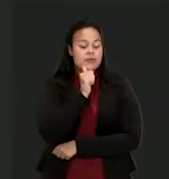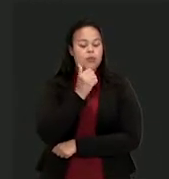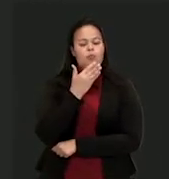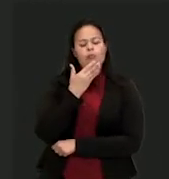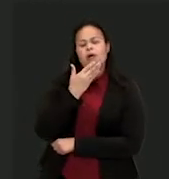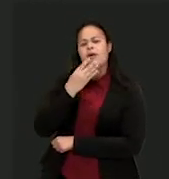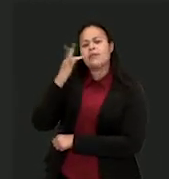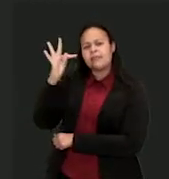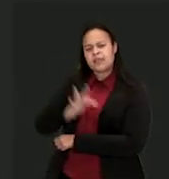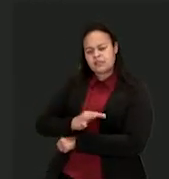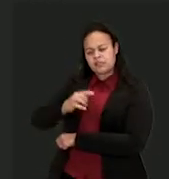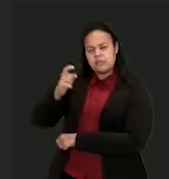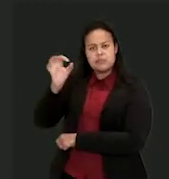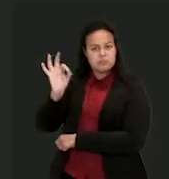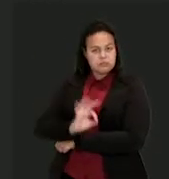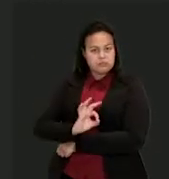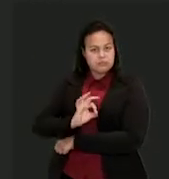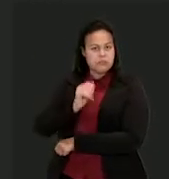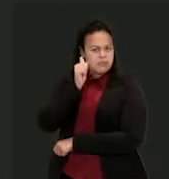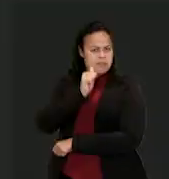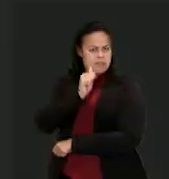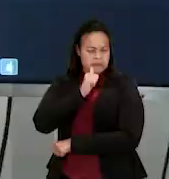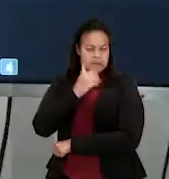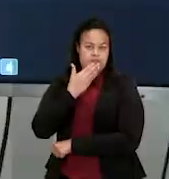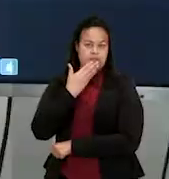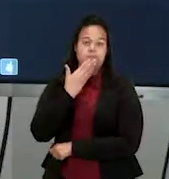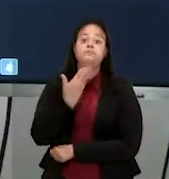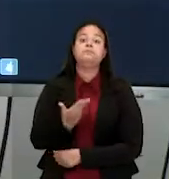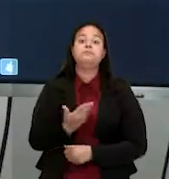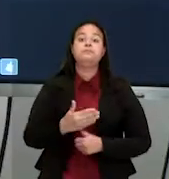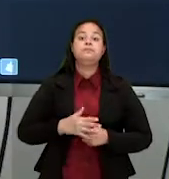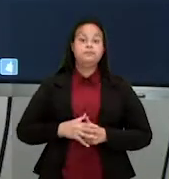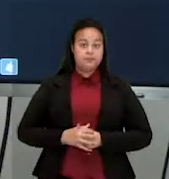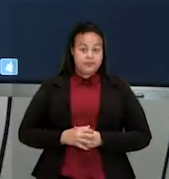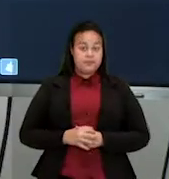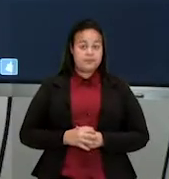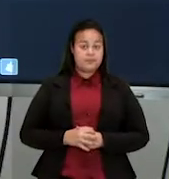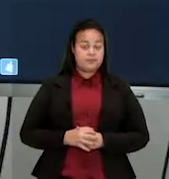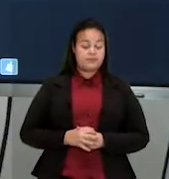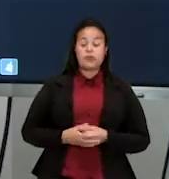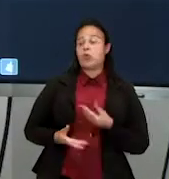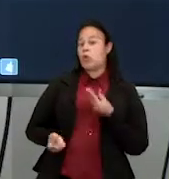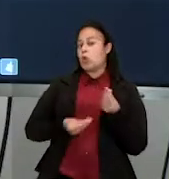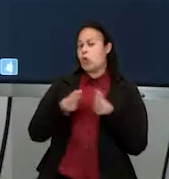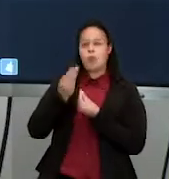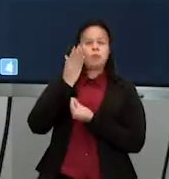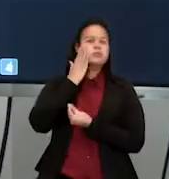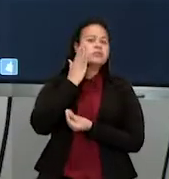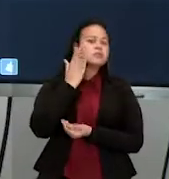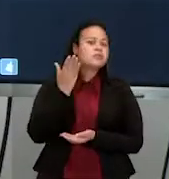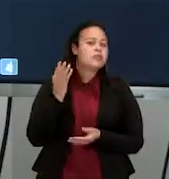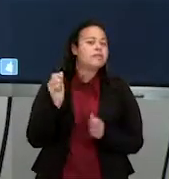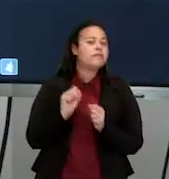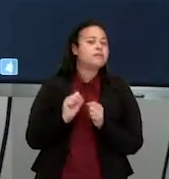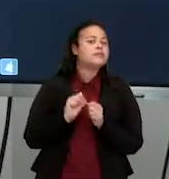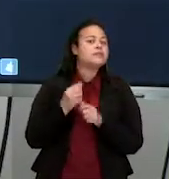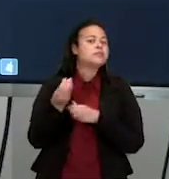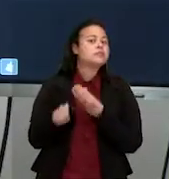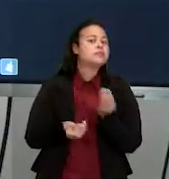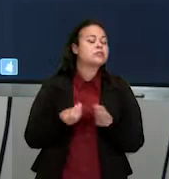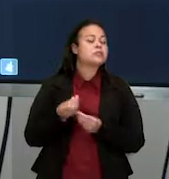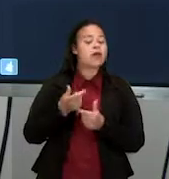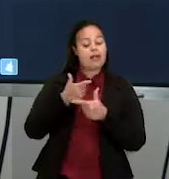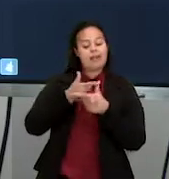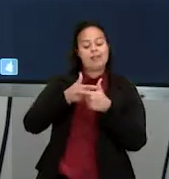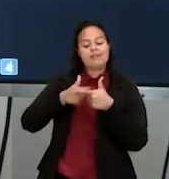das meninas dessa classe? Então, eu quero saber a taxa de porcentagem das meninas. Então, como que eu faço isso? Eu simplesmente